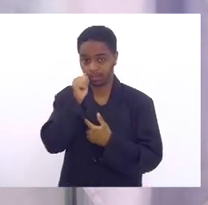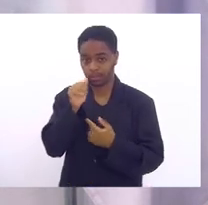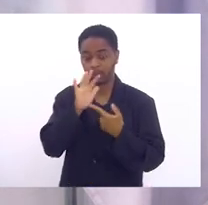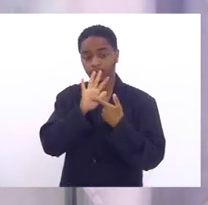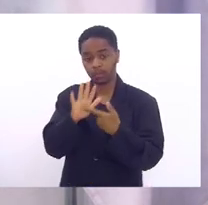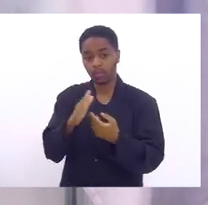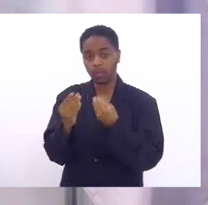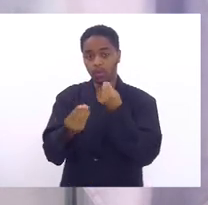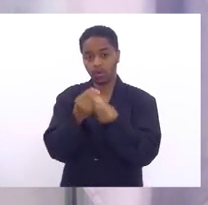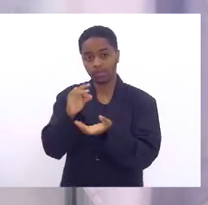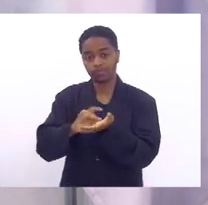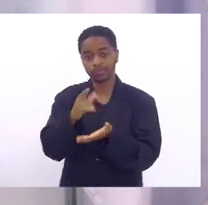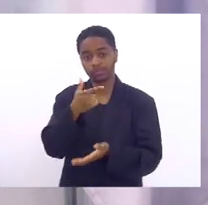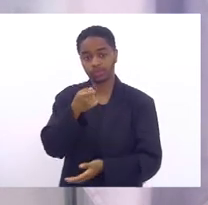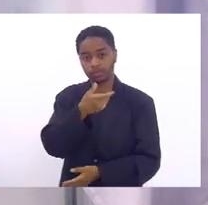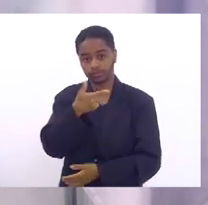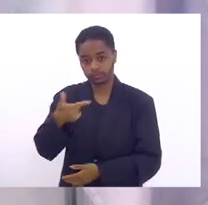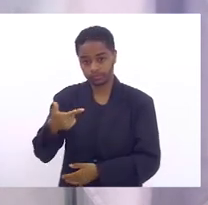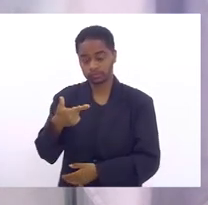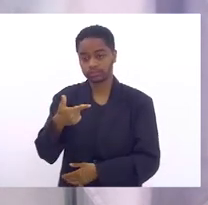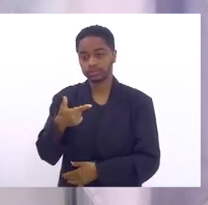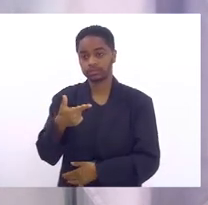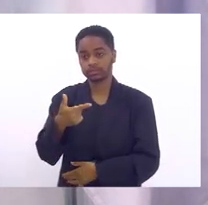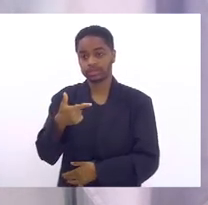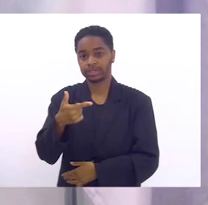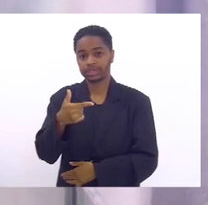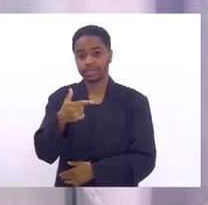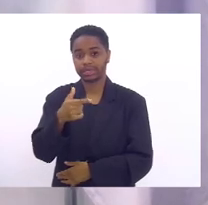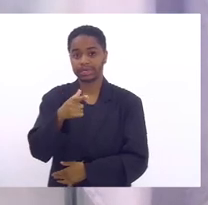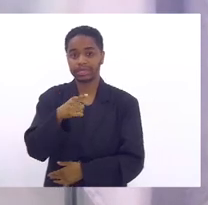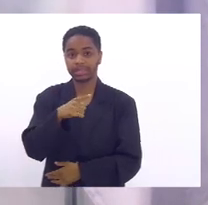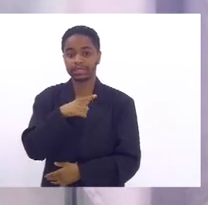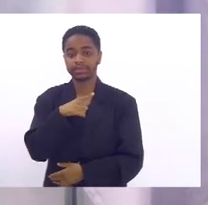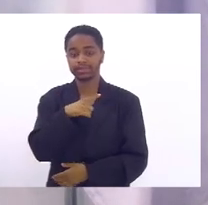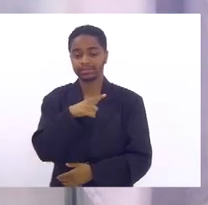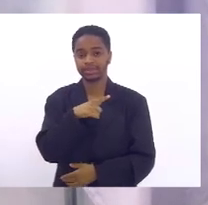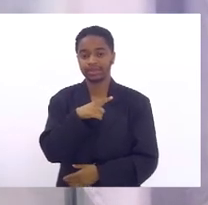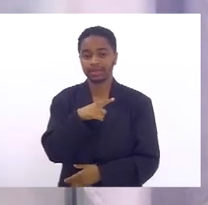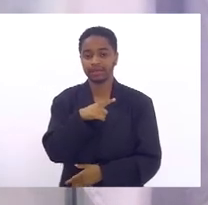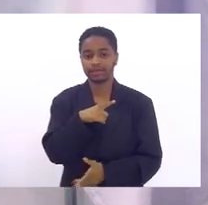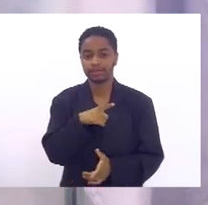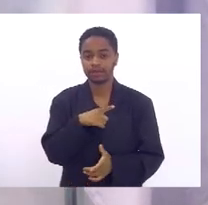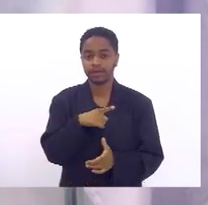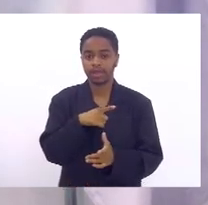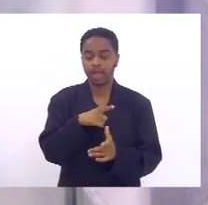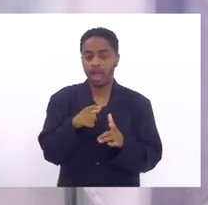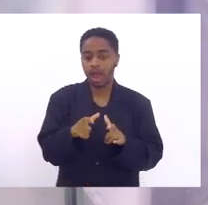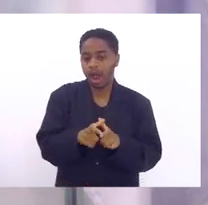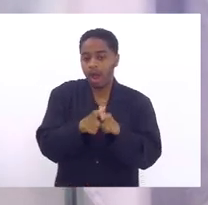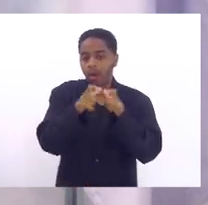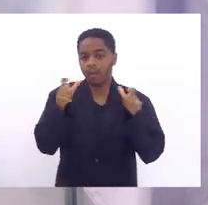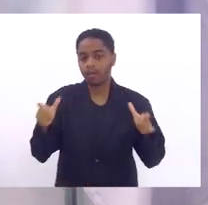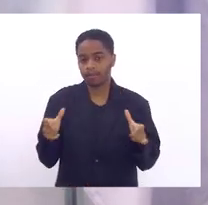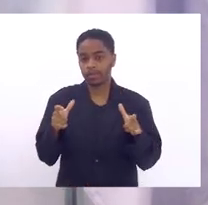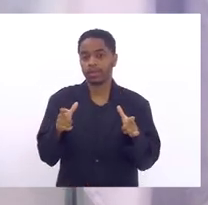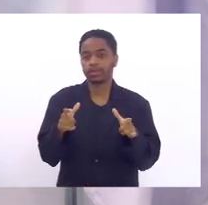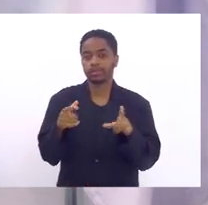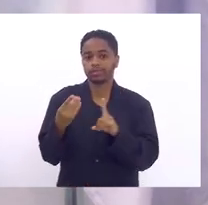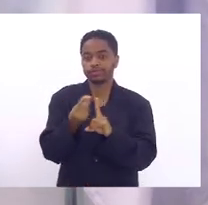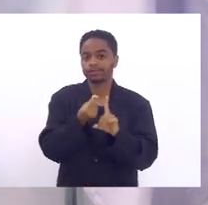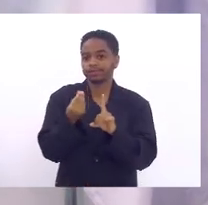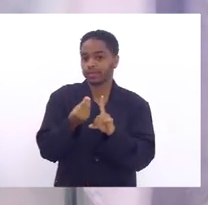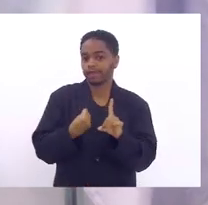2022 a gente teve uma situação de acentuamento na situação de de vulnerabilidade das